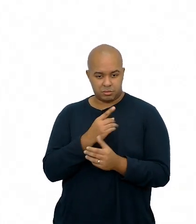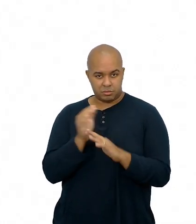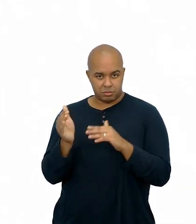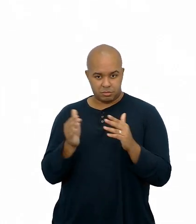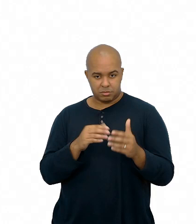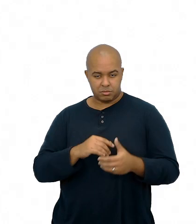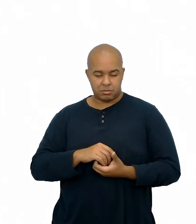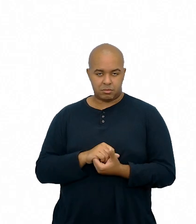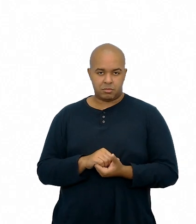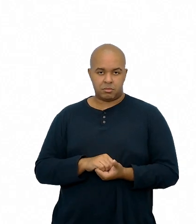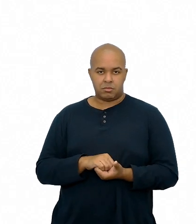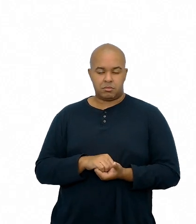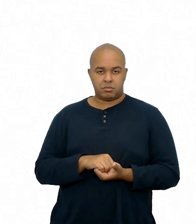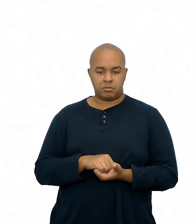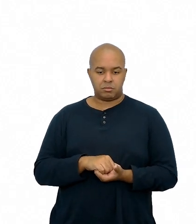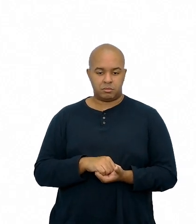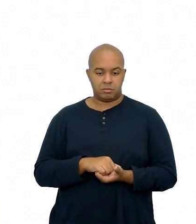lá.